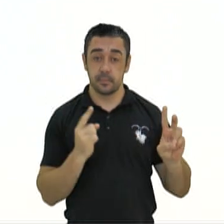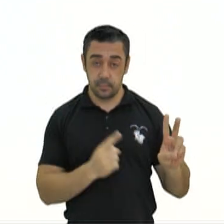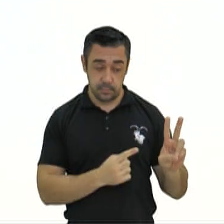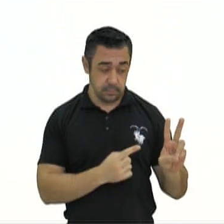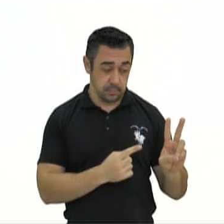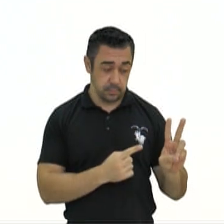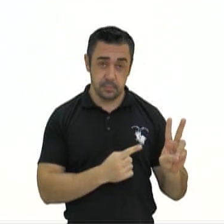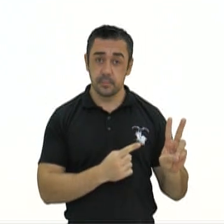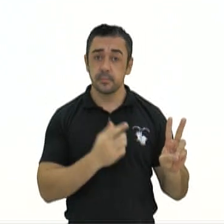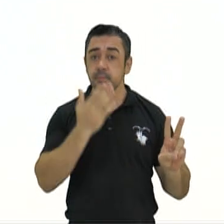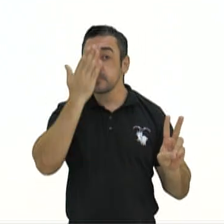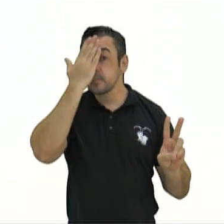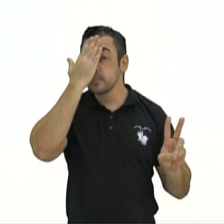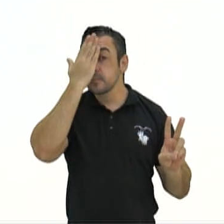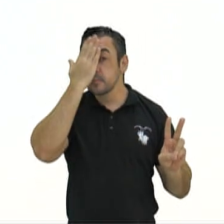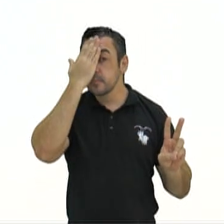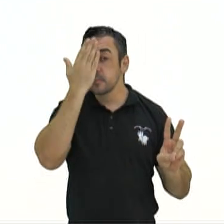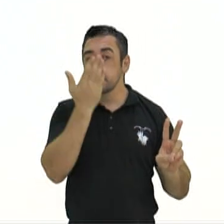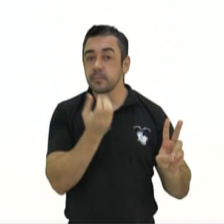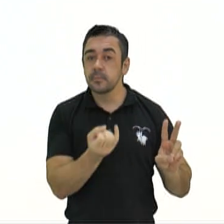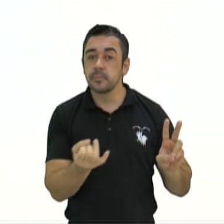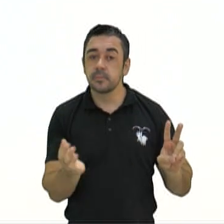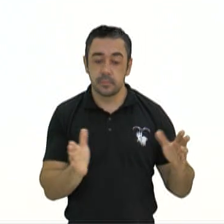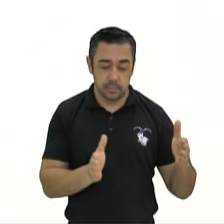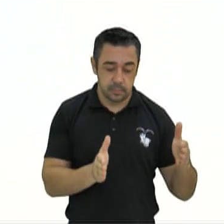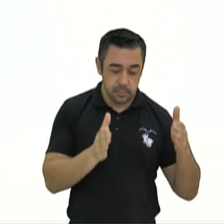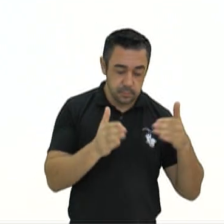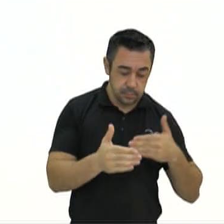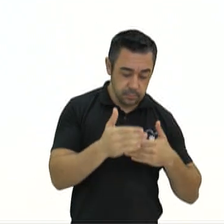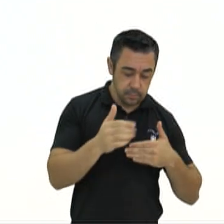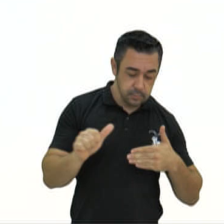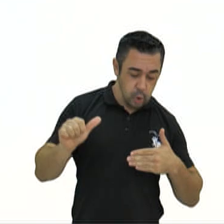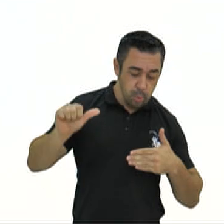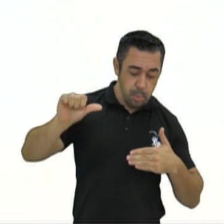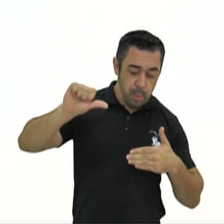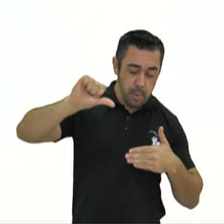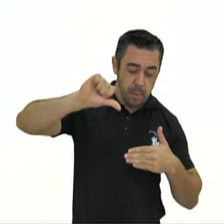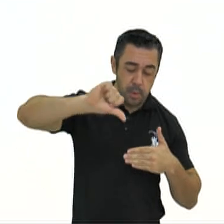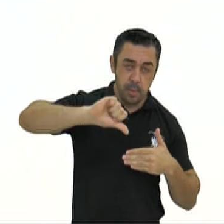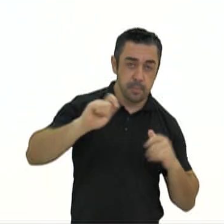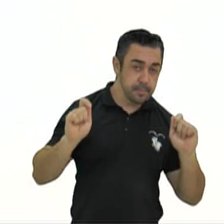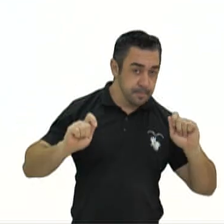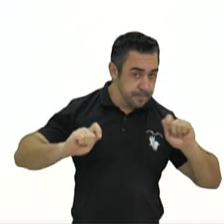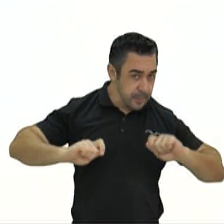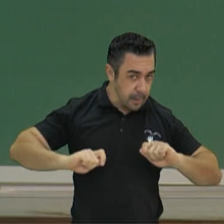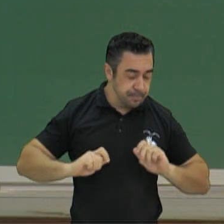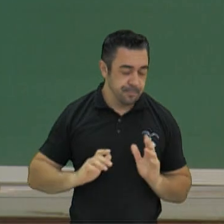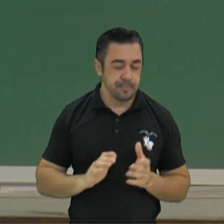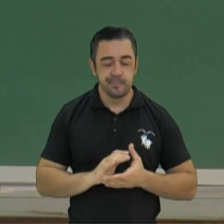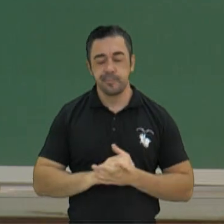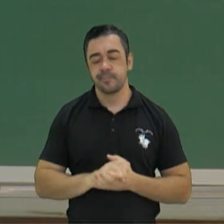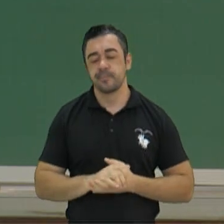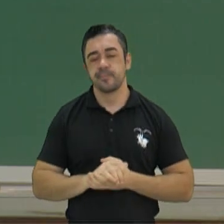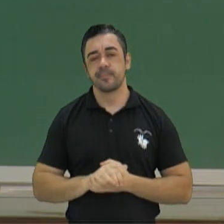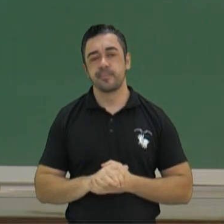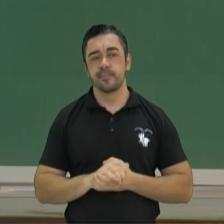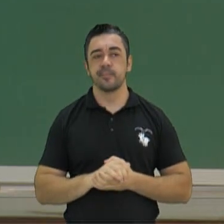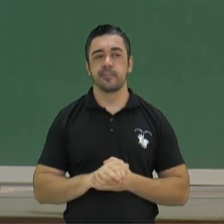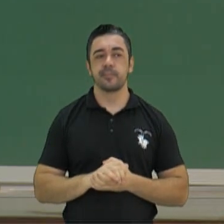saber a capacidade, né, dessa caixa, para eu poder estar despejando, lembra lá? O que tinha na jarra, a quantidade de